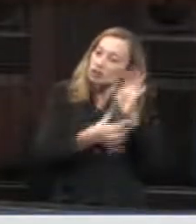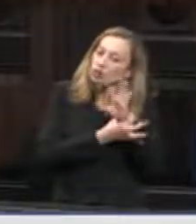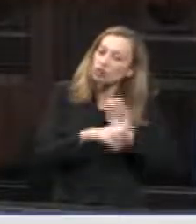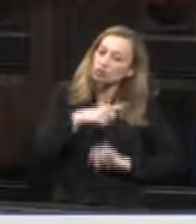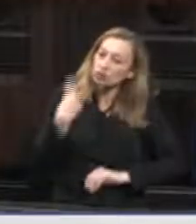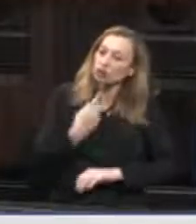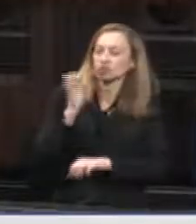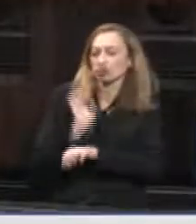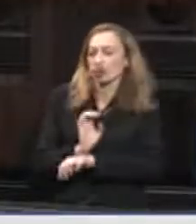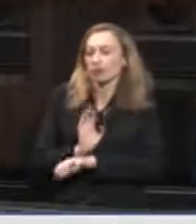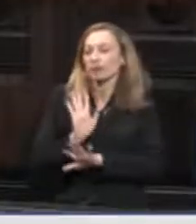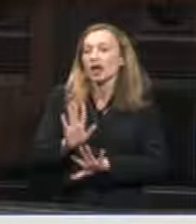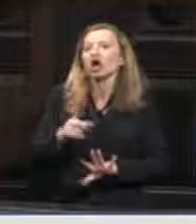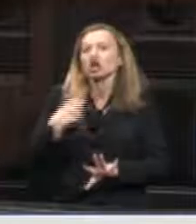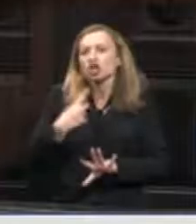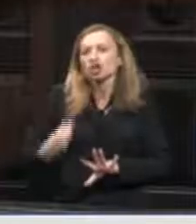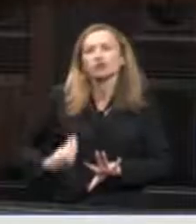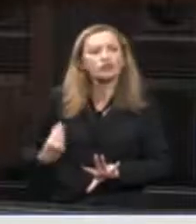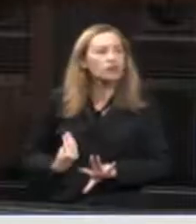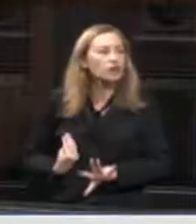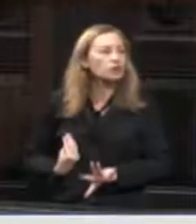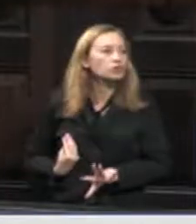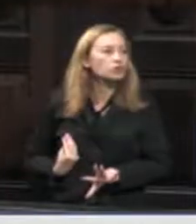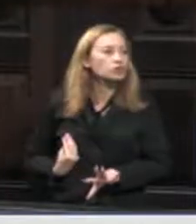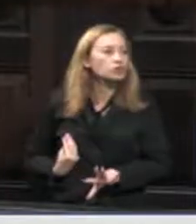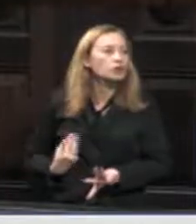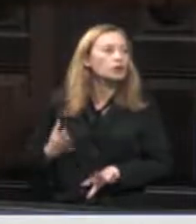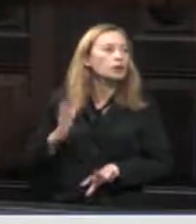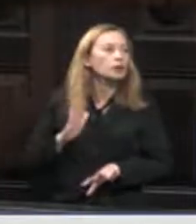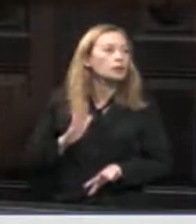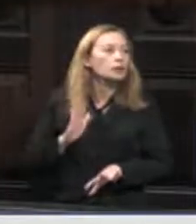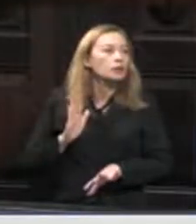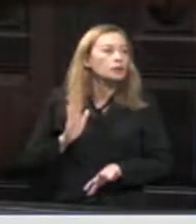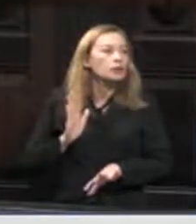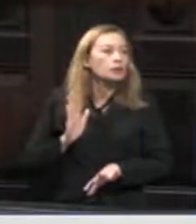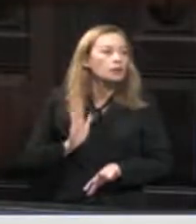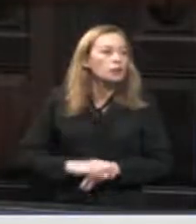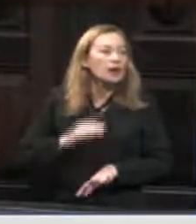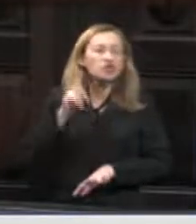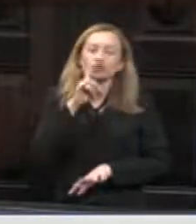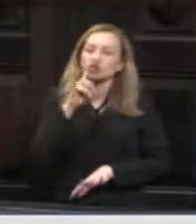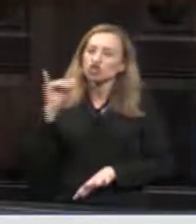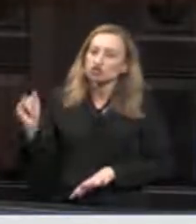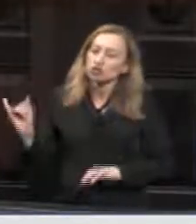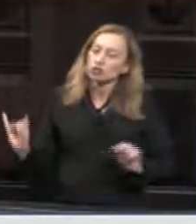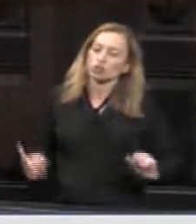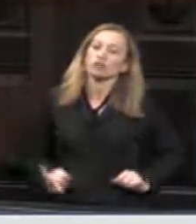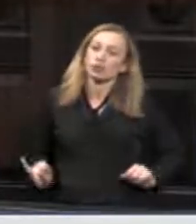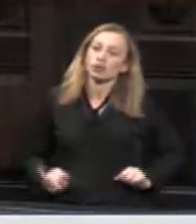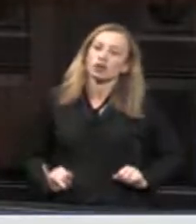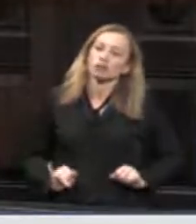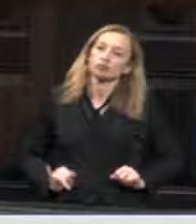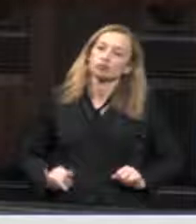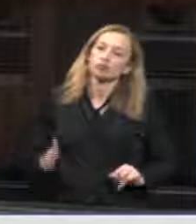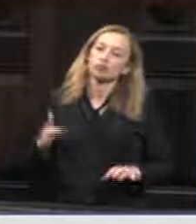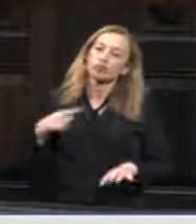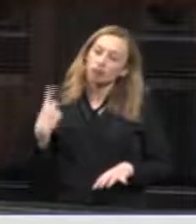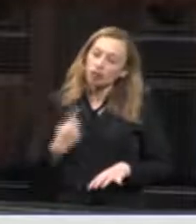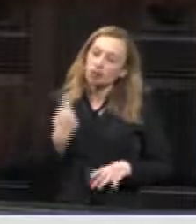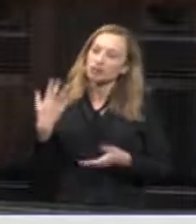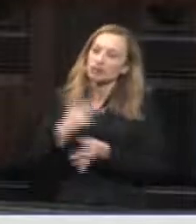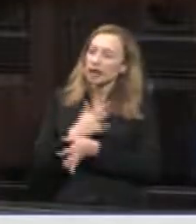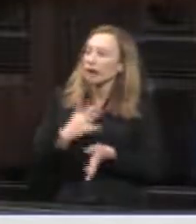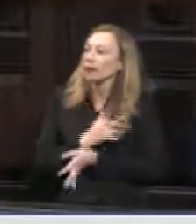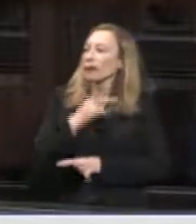Fluminense. Então a gente vive hoje mais um dia de dor na nossa cidade, onde